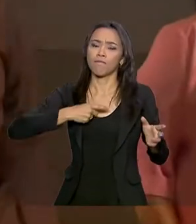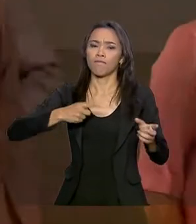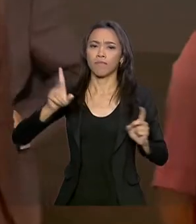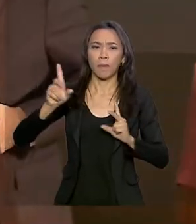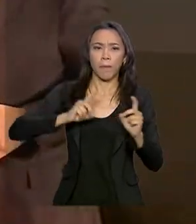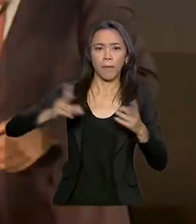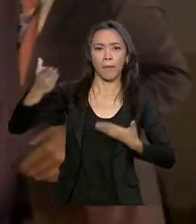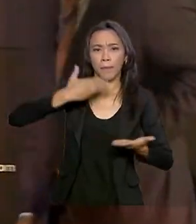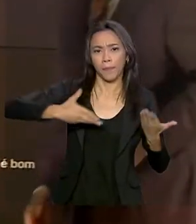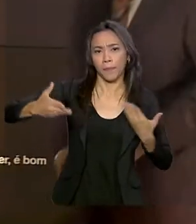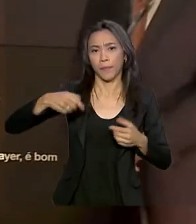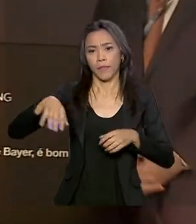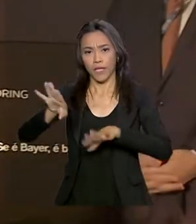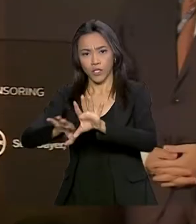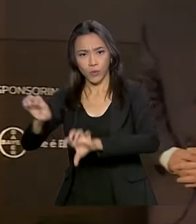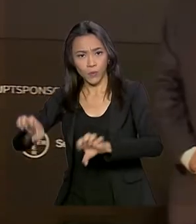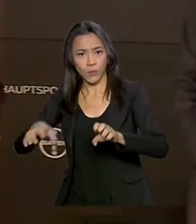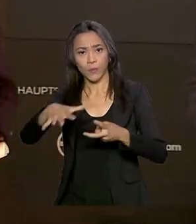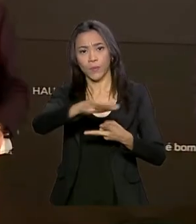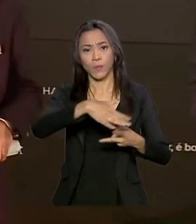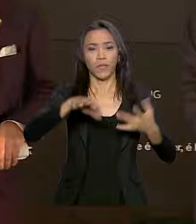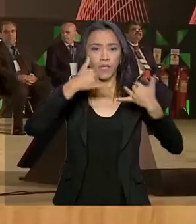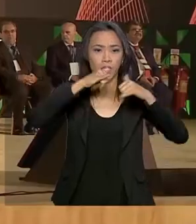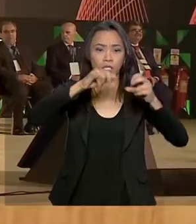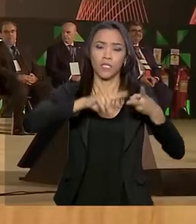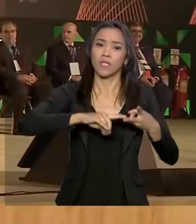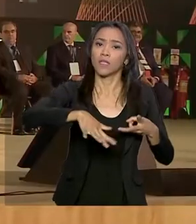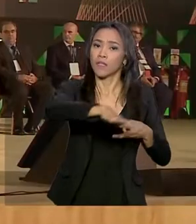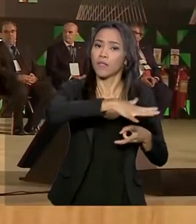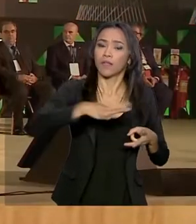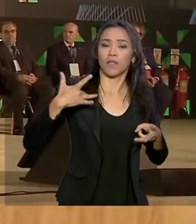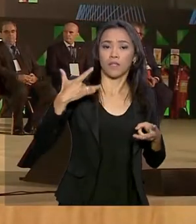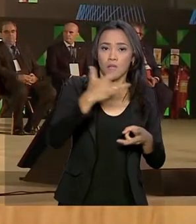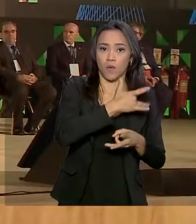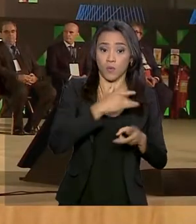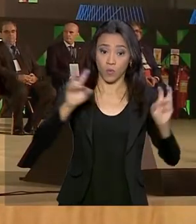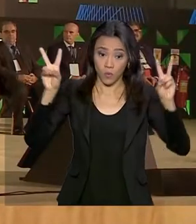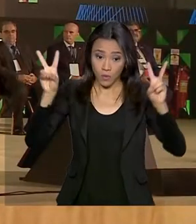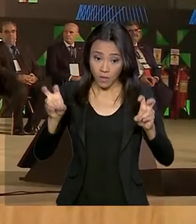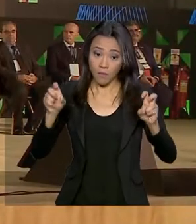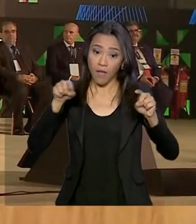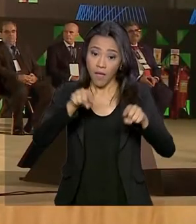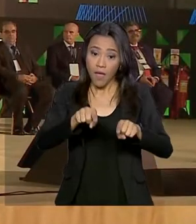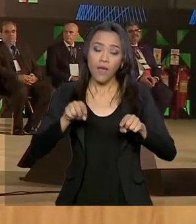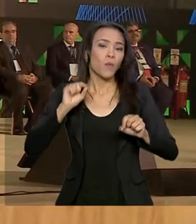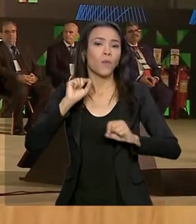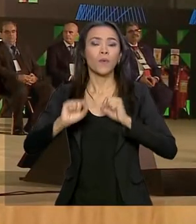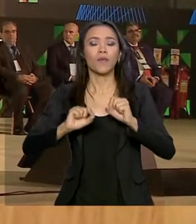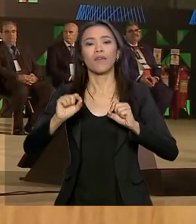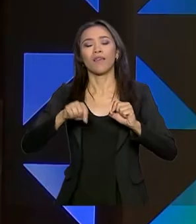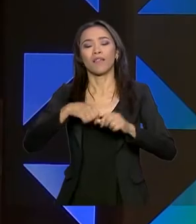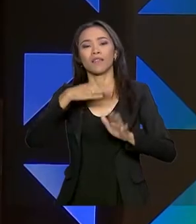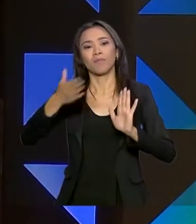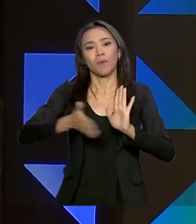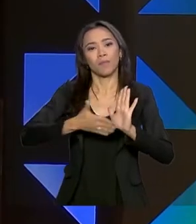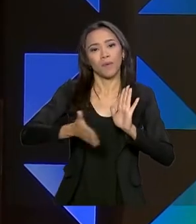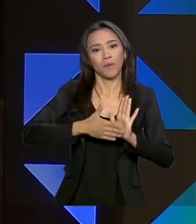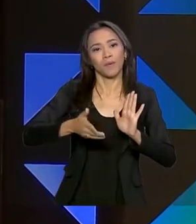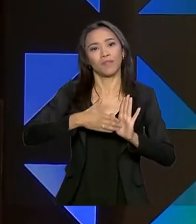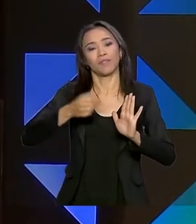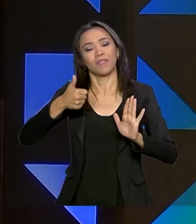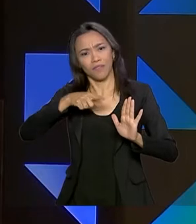em áreas como infraestrutura, energia e saúde. O destaque ficou por conta das reformas que devem tornar o Brasil mais